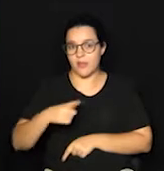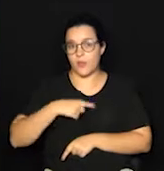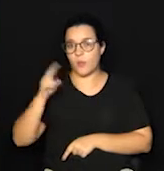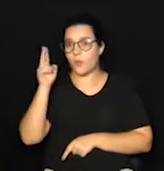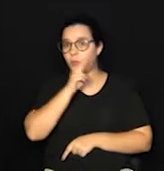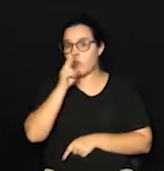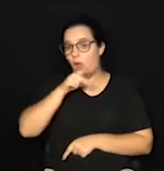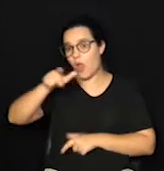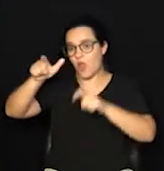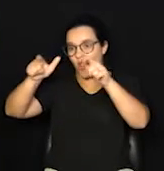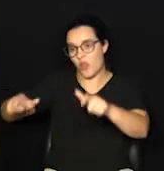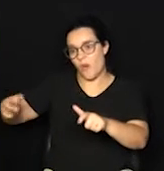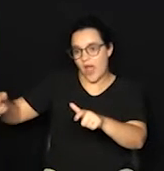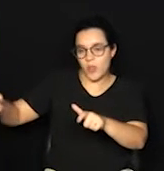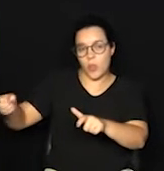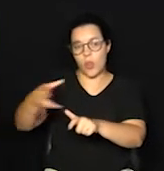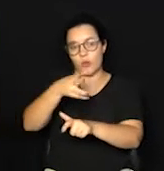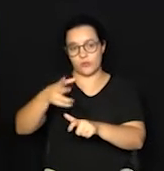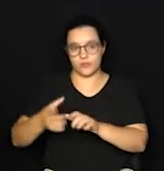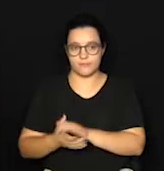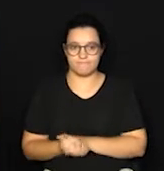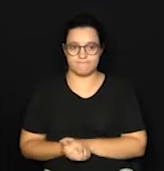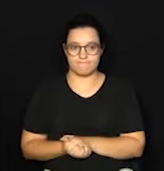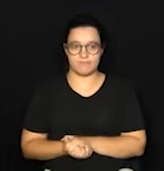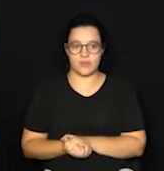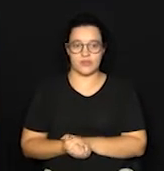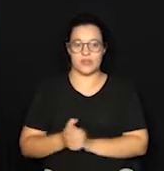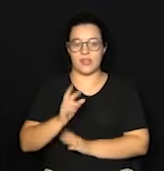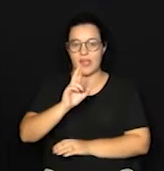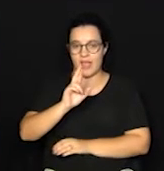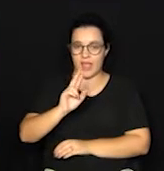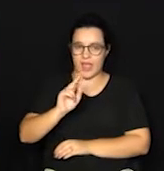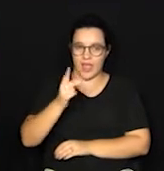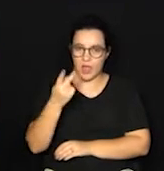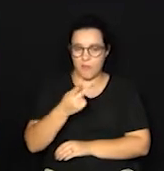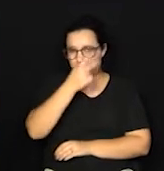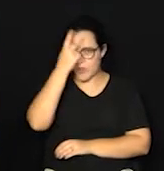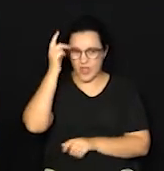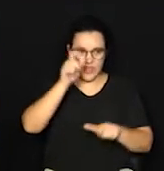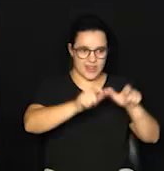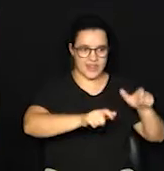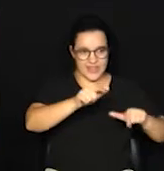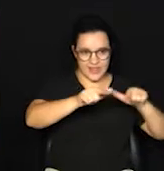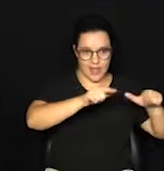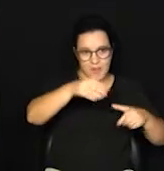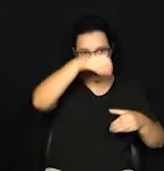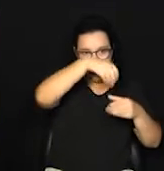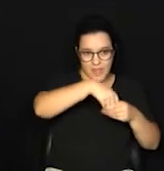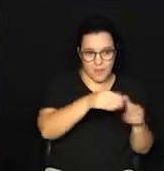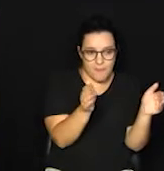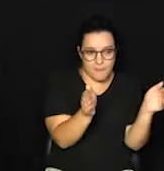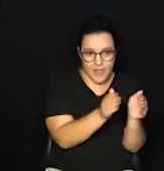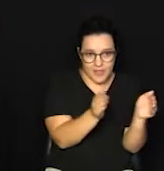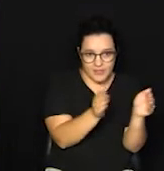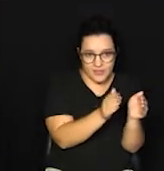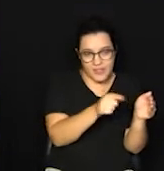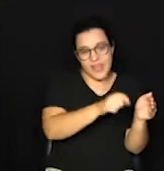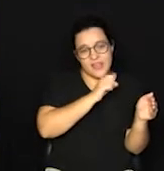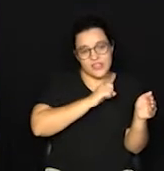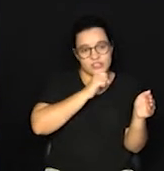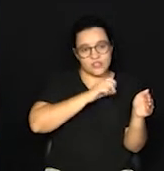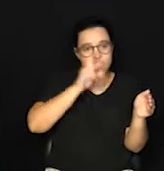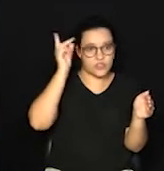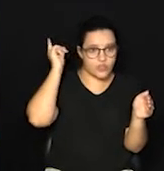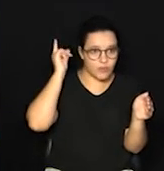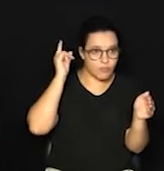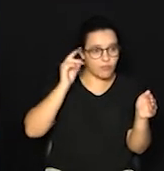para a UPA Anchieta nova. Então, todo o RH que estava, todo o pessoal que estava trabalhando na UPA Anchieta antiga,